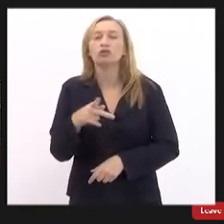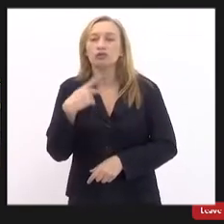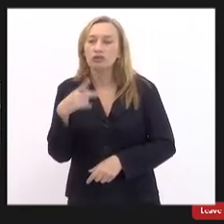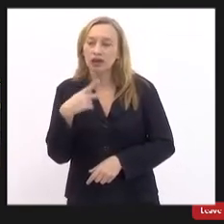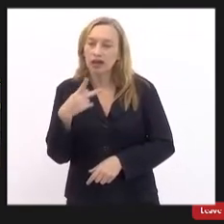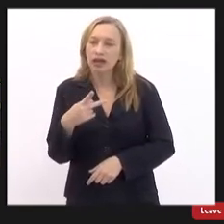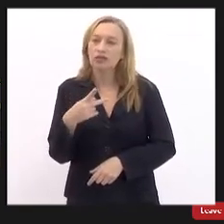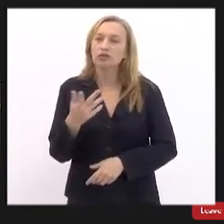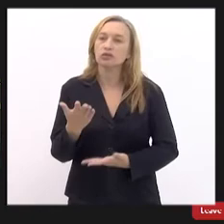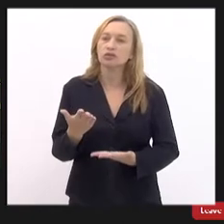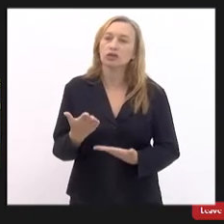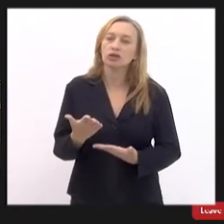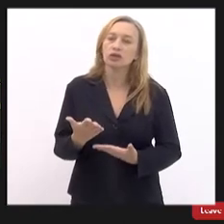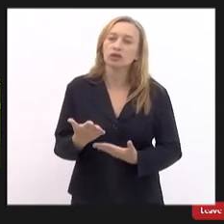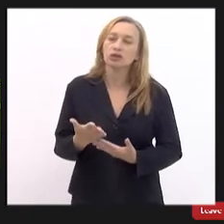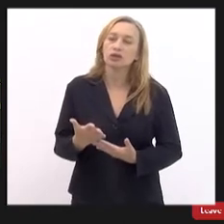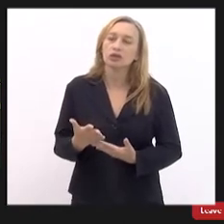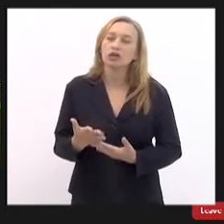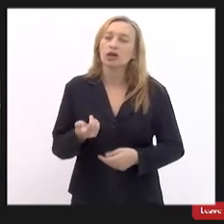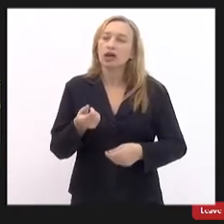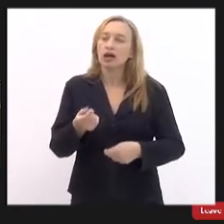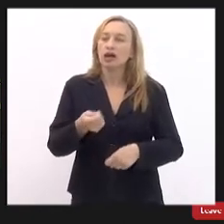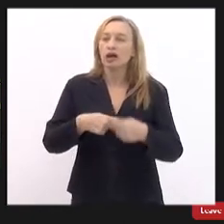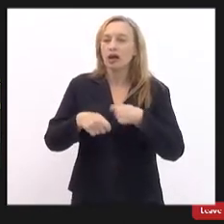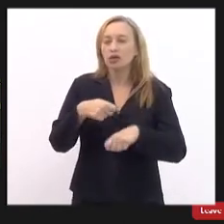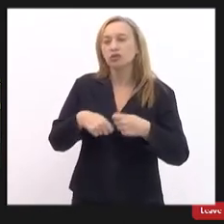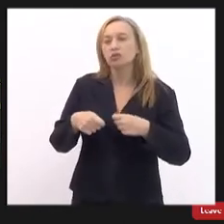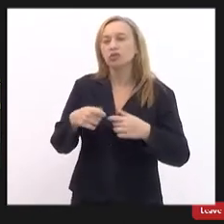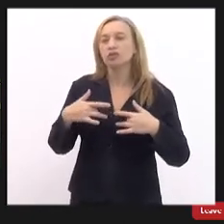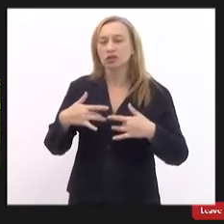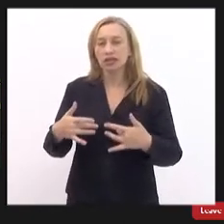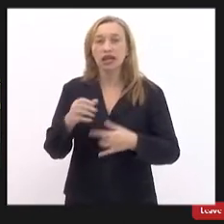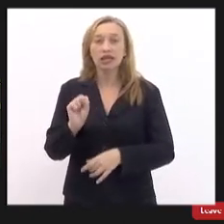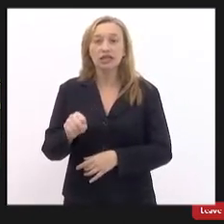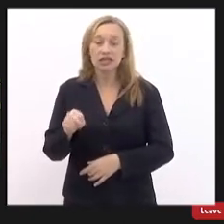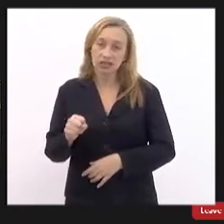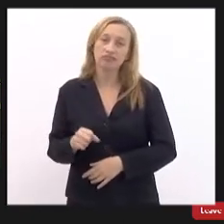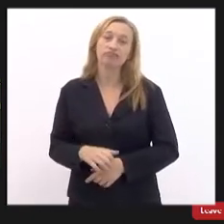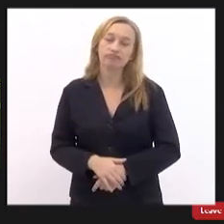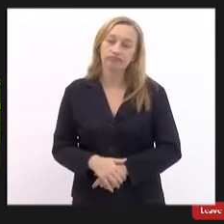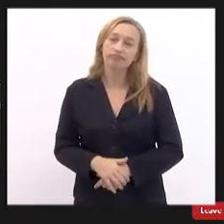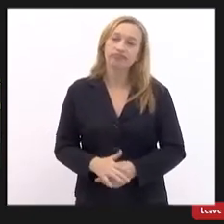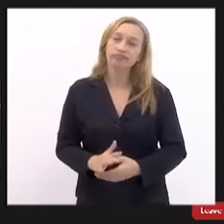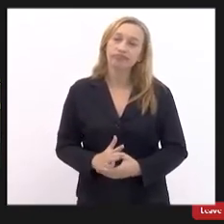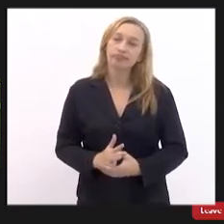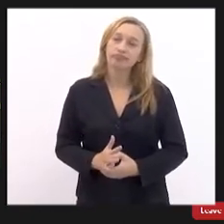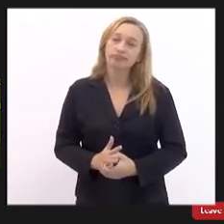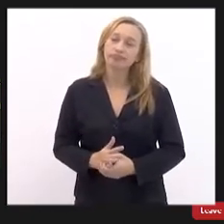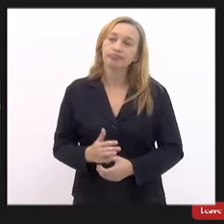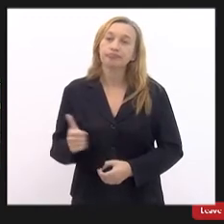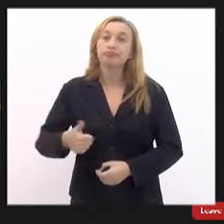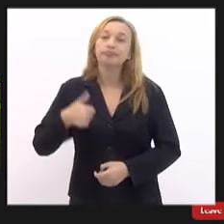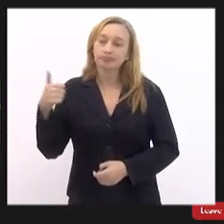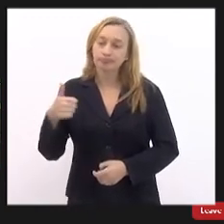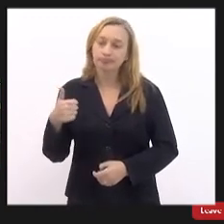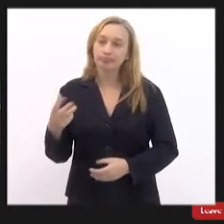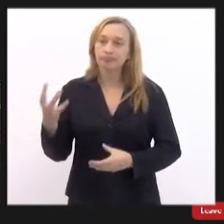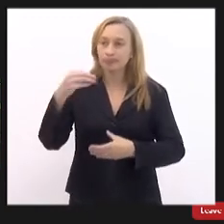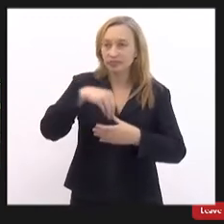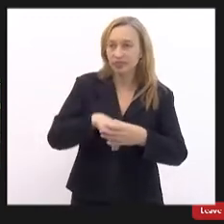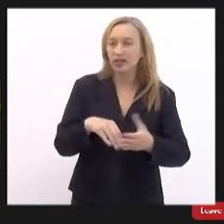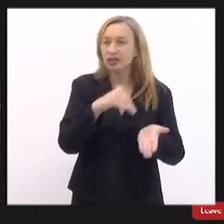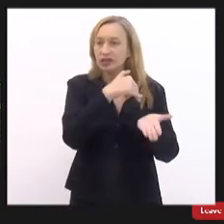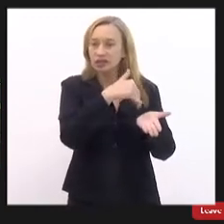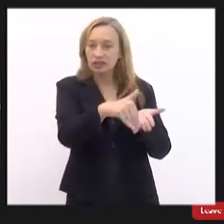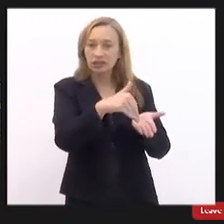dito, a economia solidária, sim, tem que estar... O melhor era que esteja dentro das